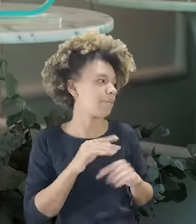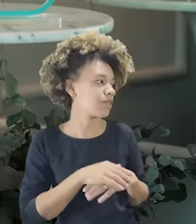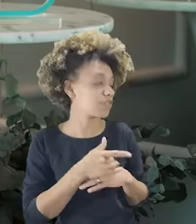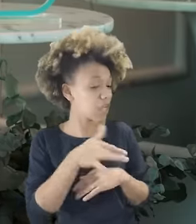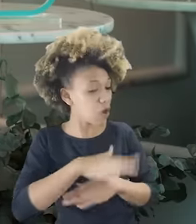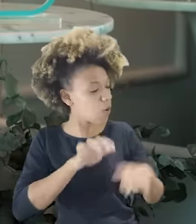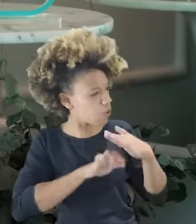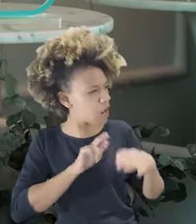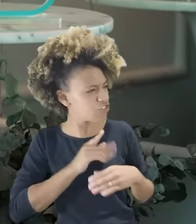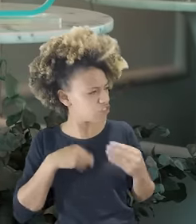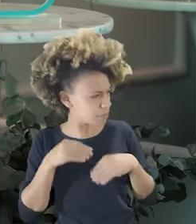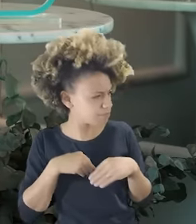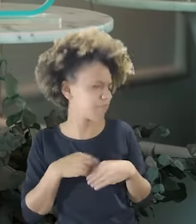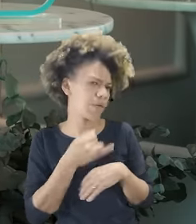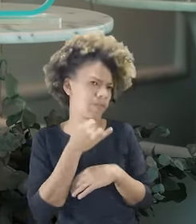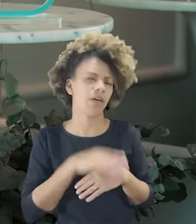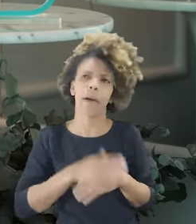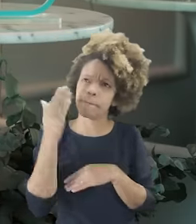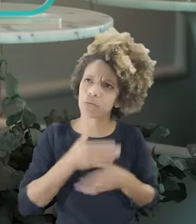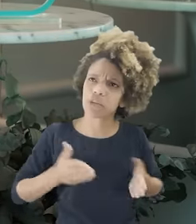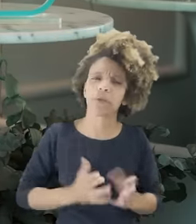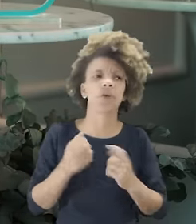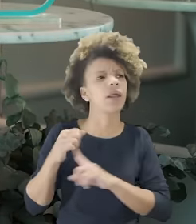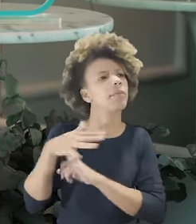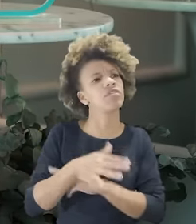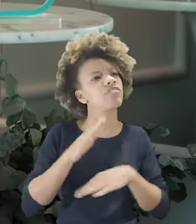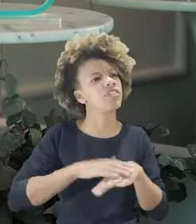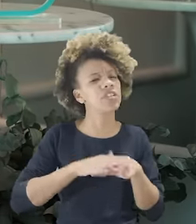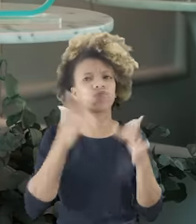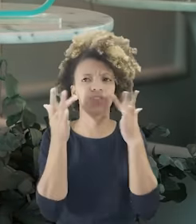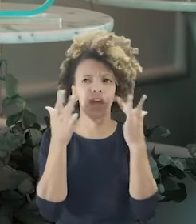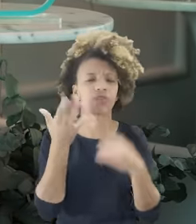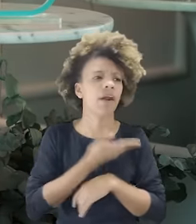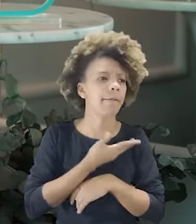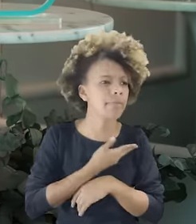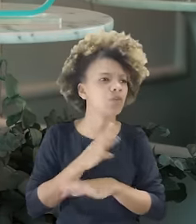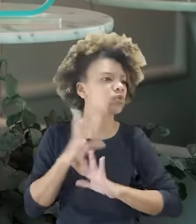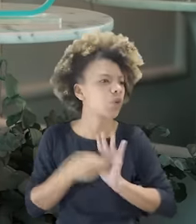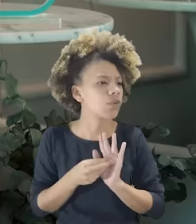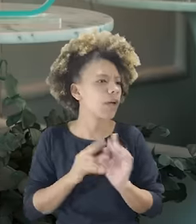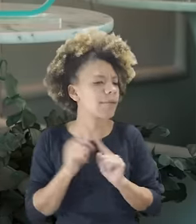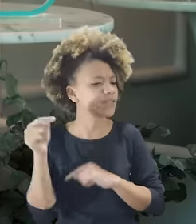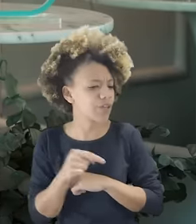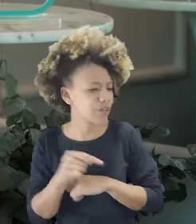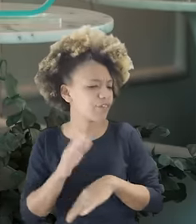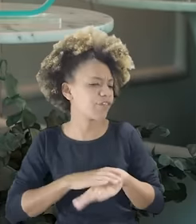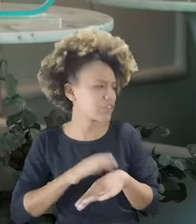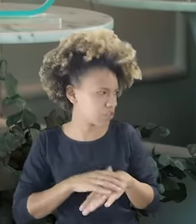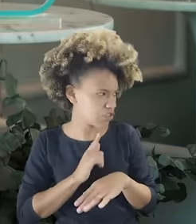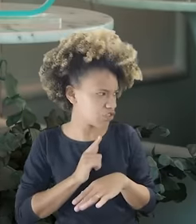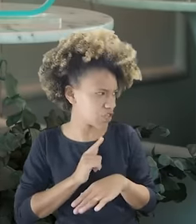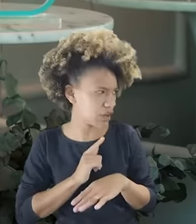do corporativo você tinha uma frustração ali do tipo assim que pariu queria estar bombando fazendo chato meus colegas estão todos fazendo coisas e eu tô aqui